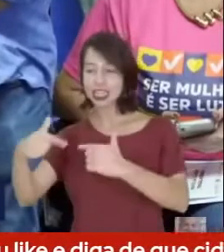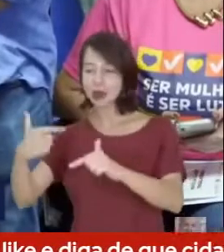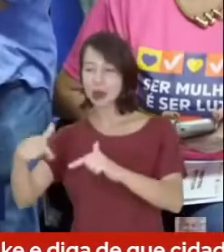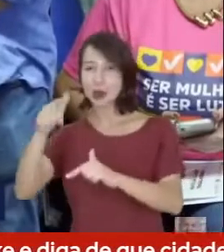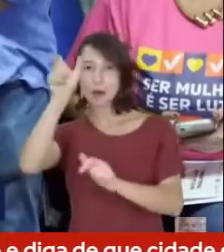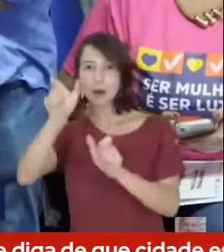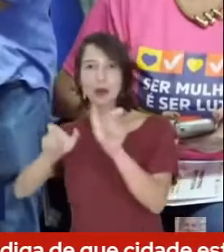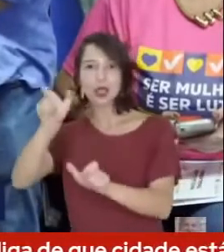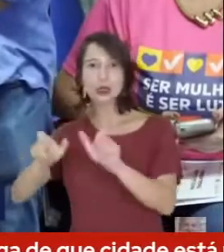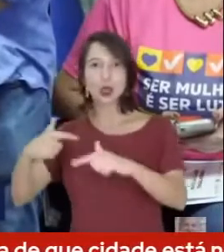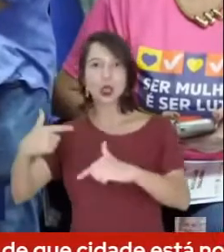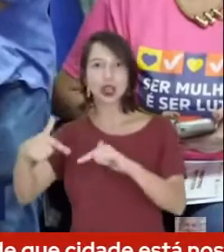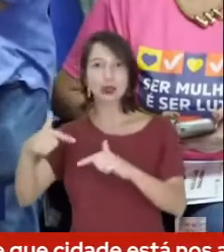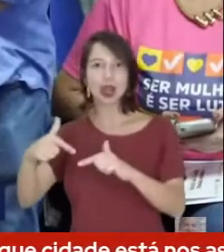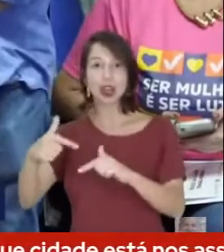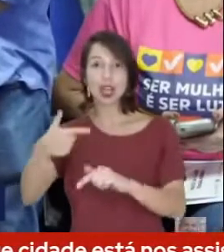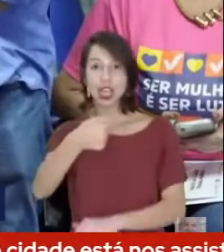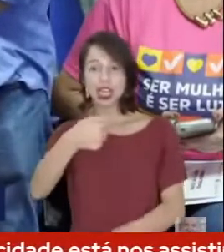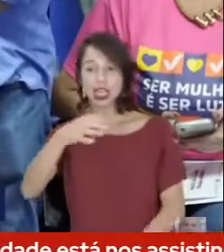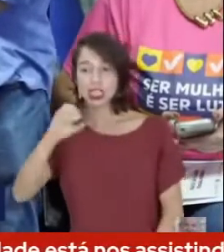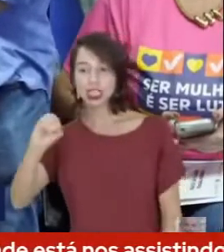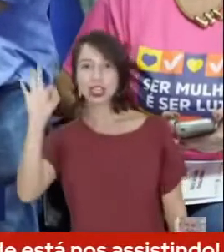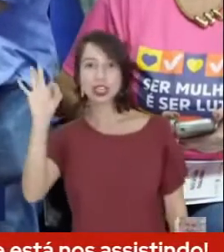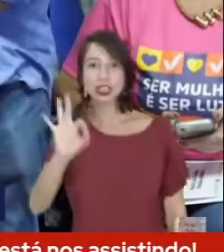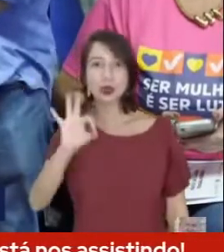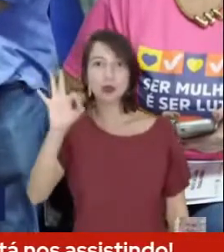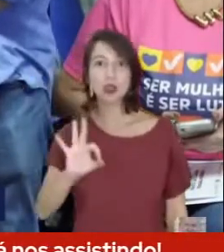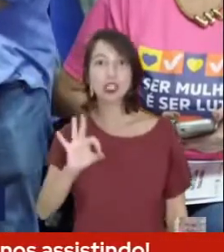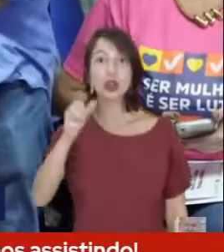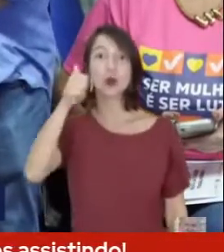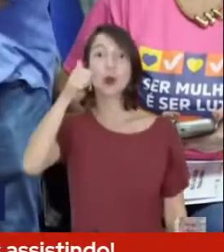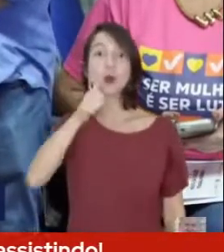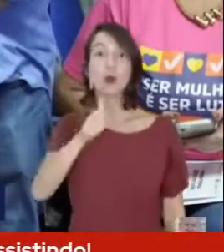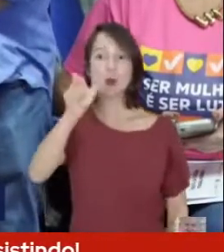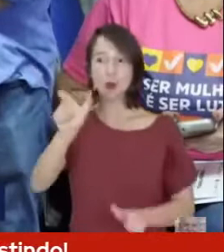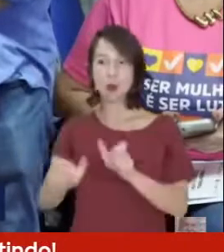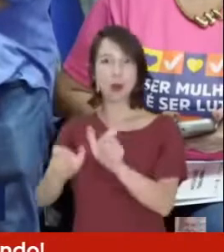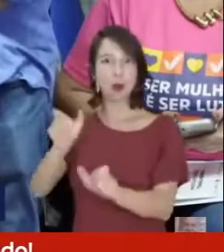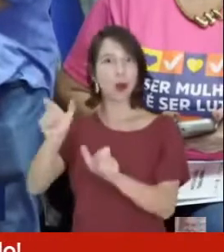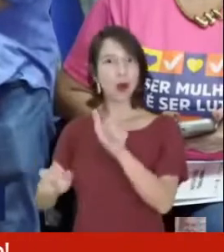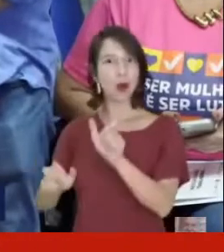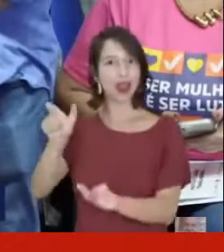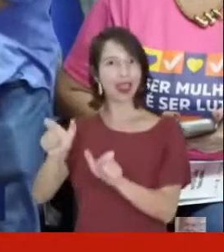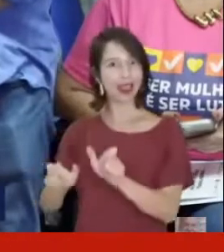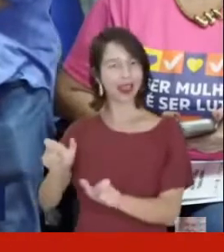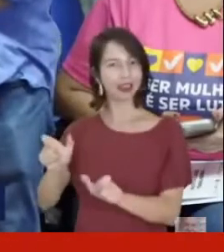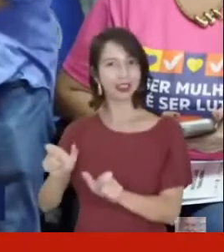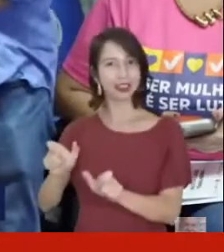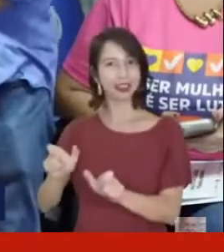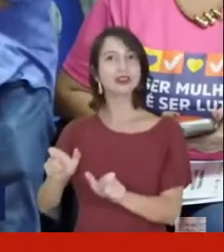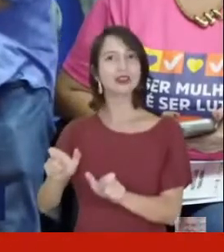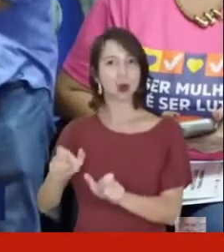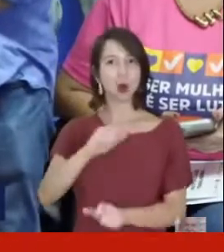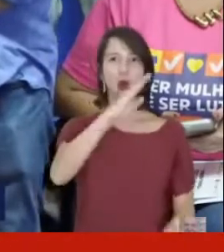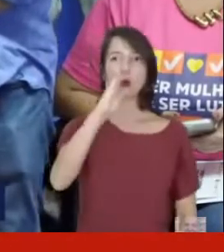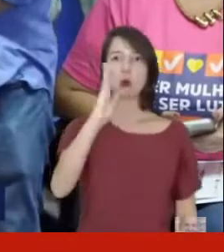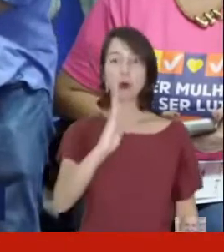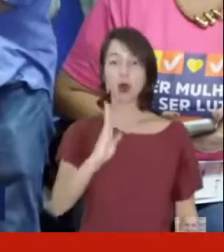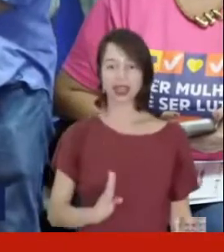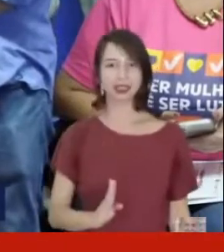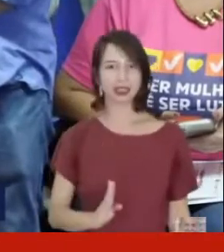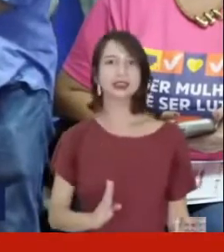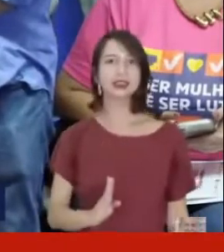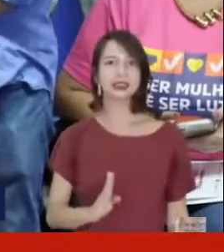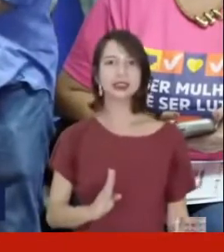Nós somos o segundo maior gerador de emprego para os jovens